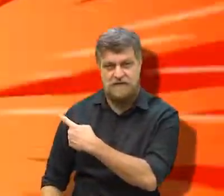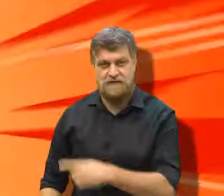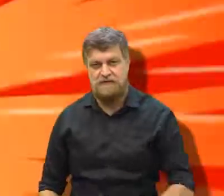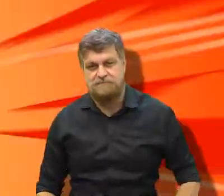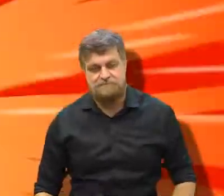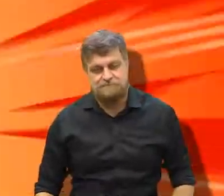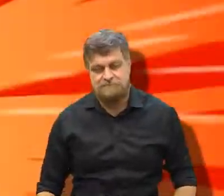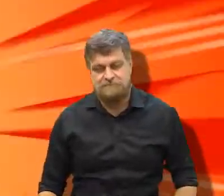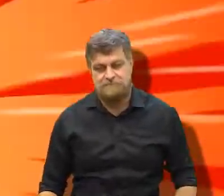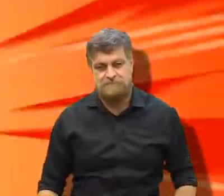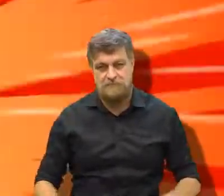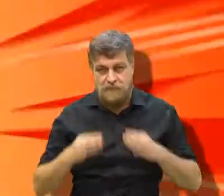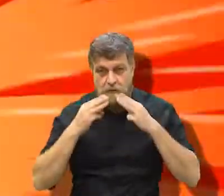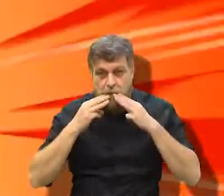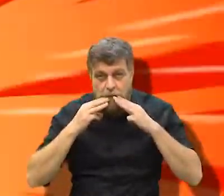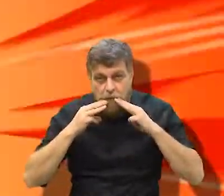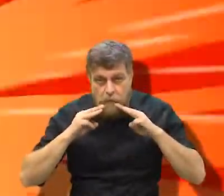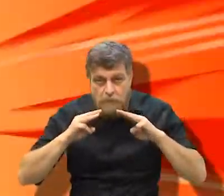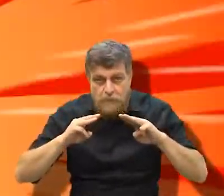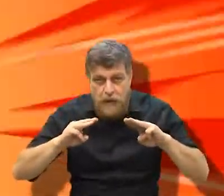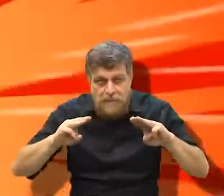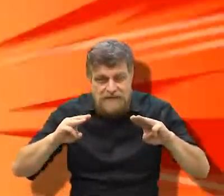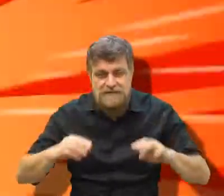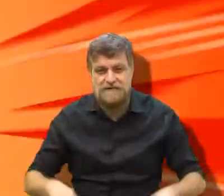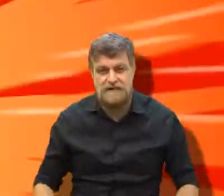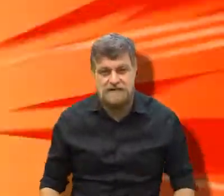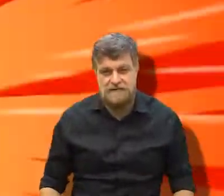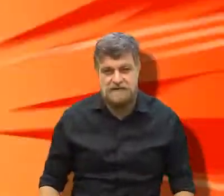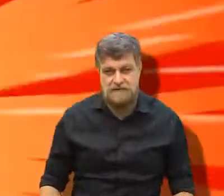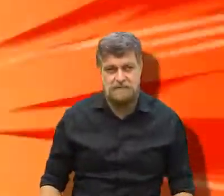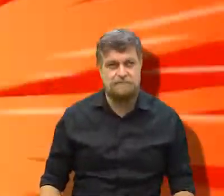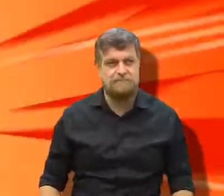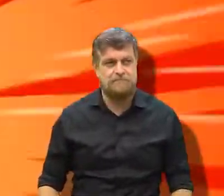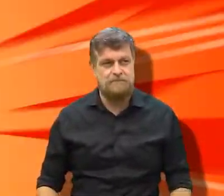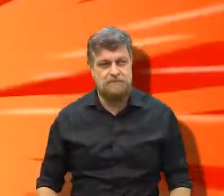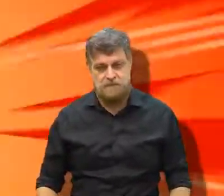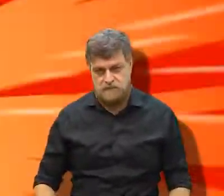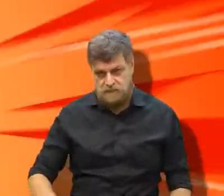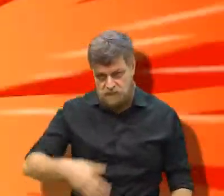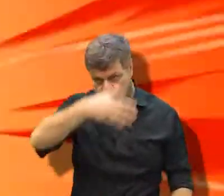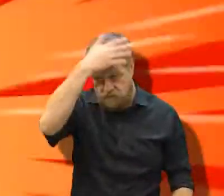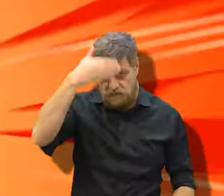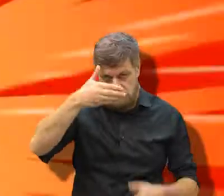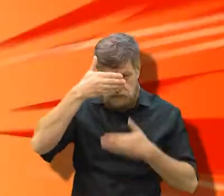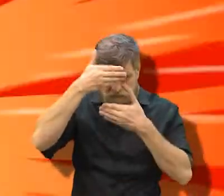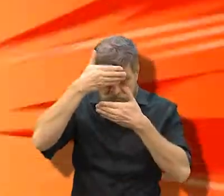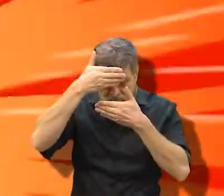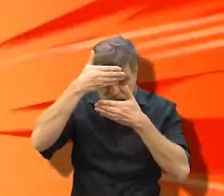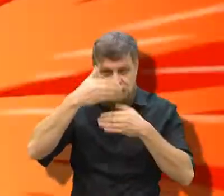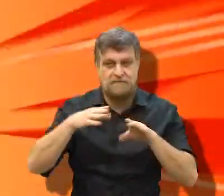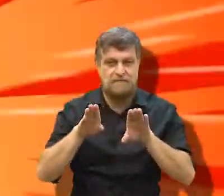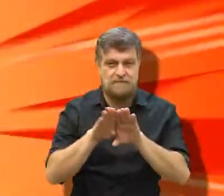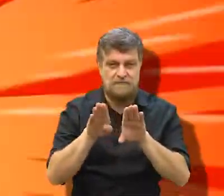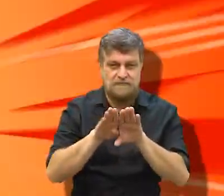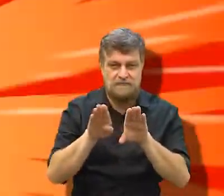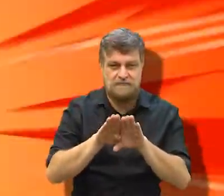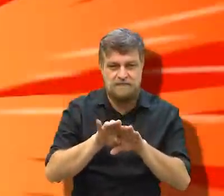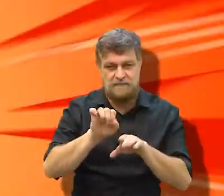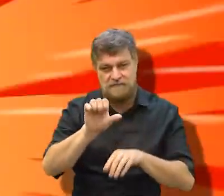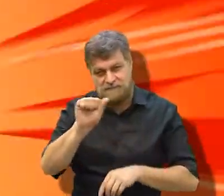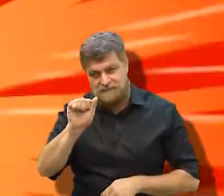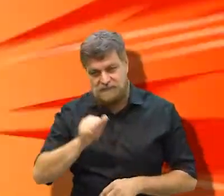ele transmite uma mensagem sobre Islã, ele fala sobre a questão